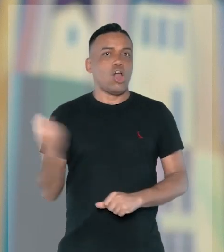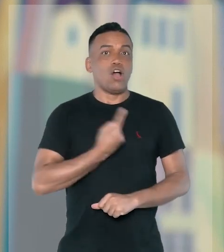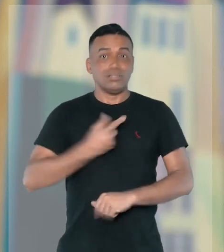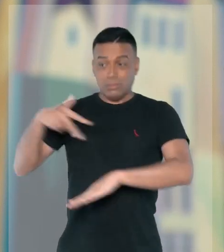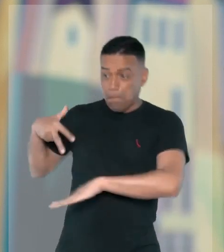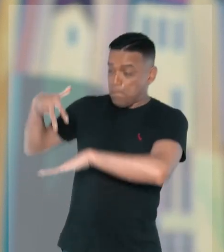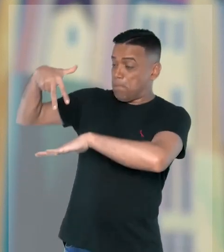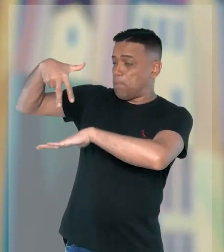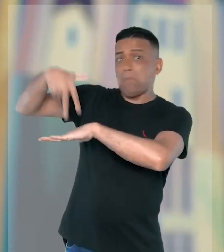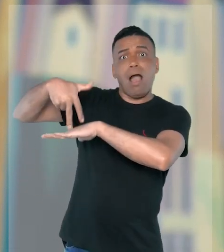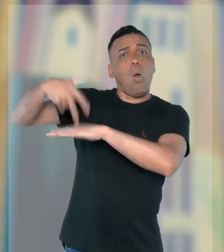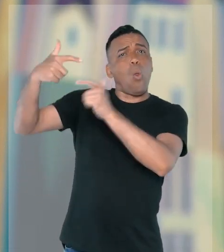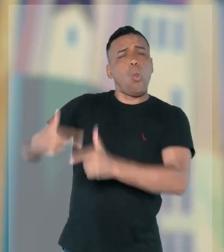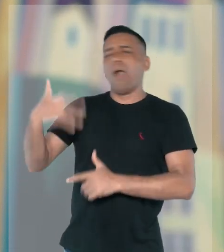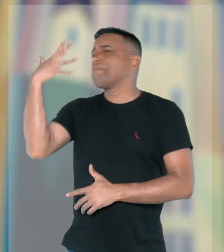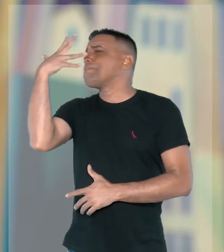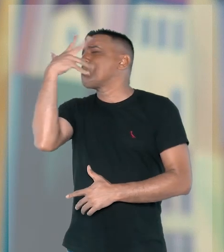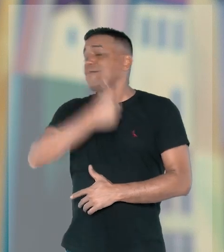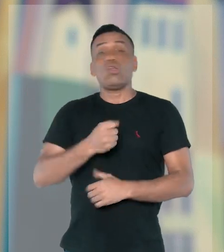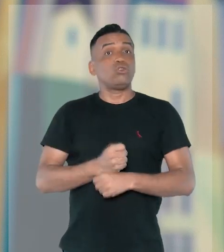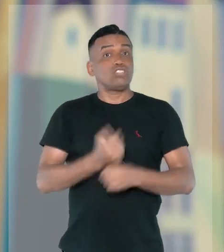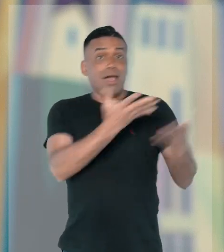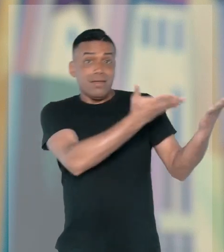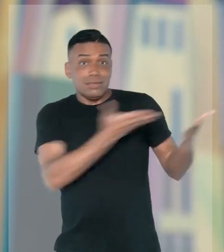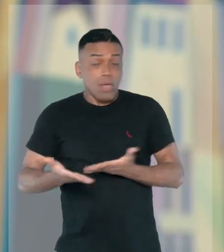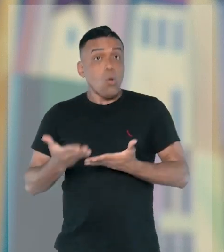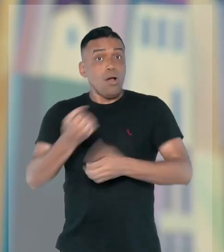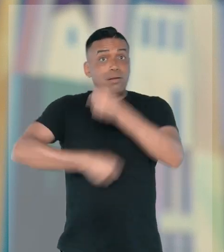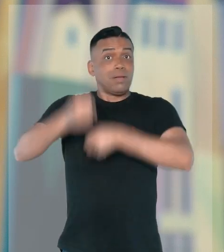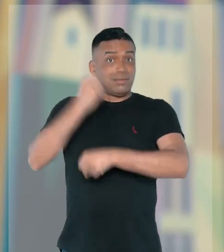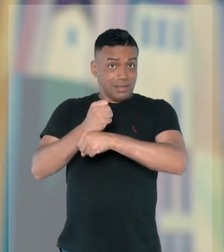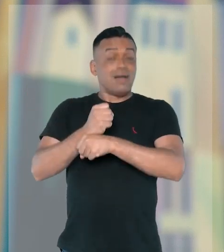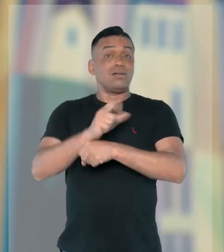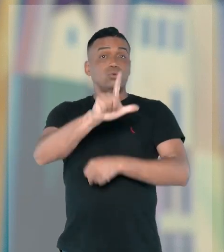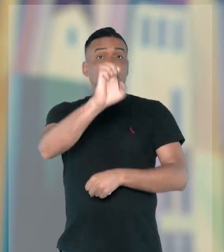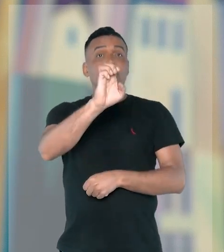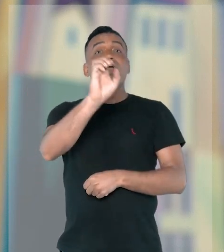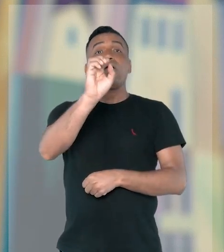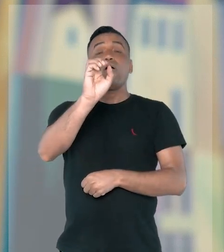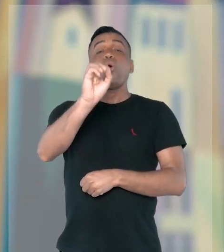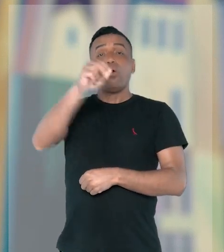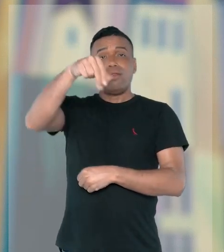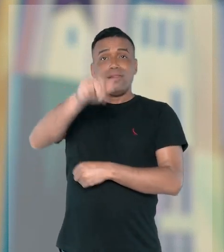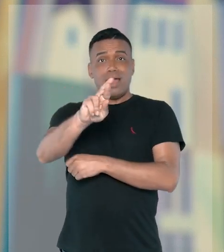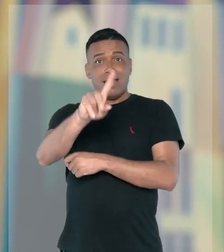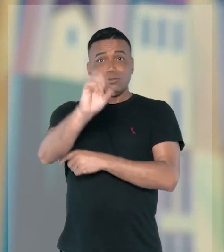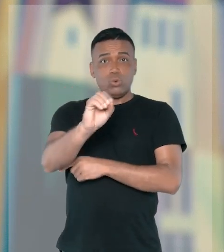maravilhoso, que já recebeu no ano passado o Leonardo Boff, para falar sobre a